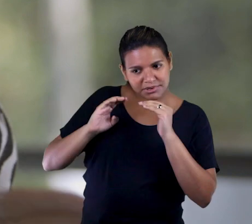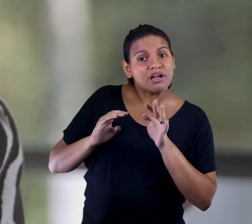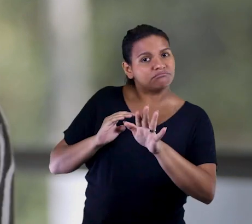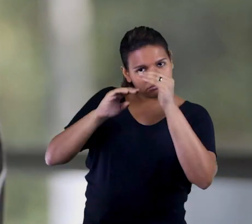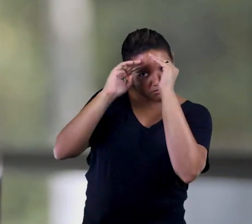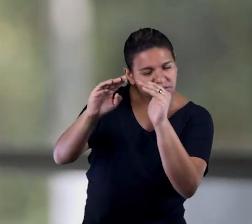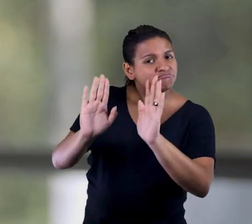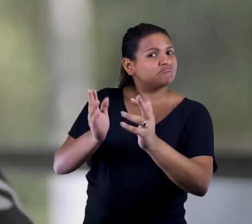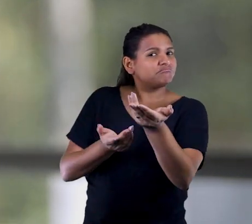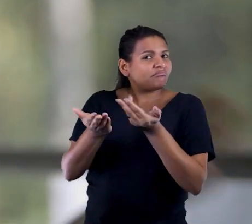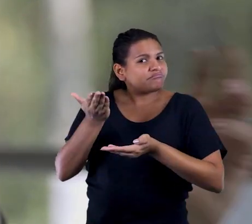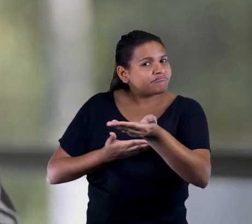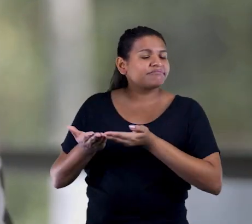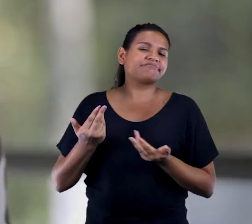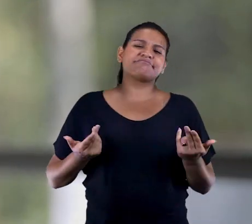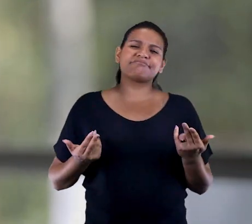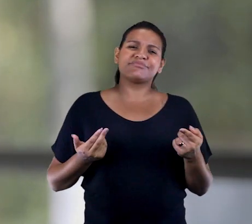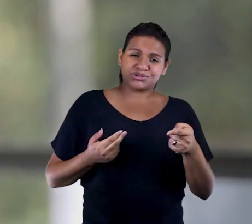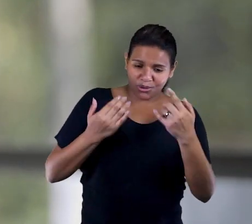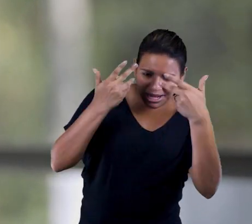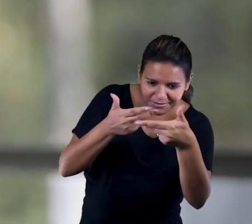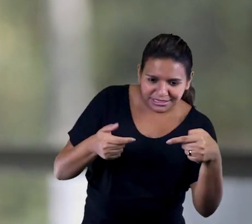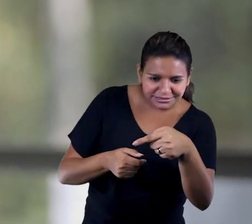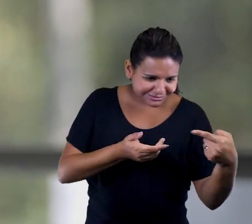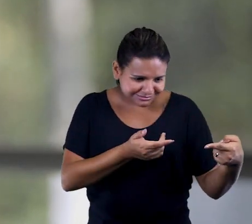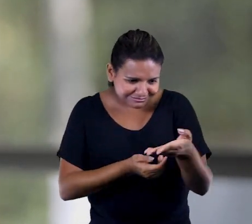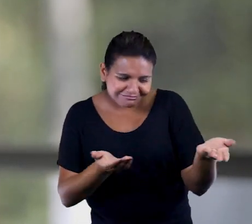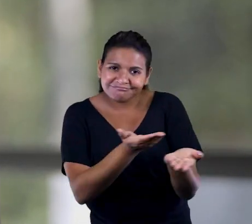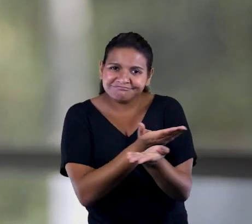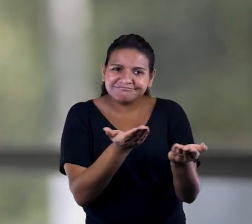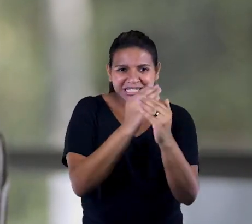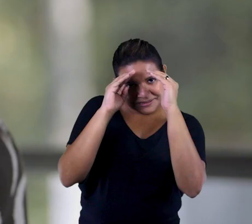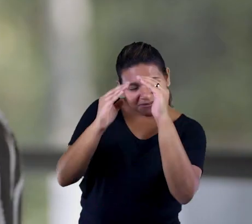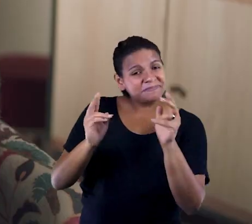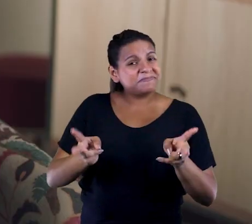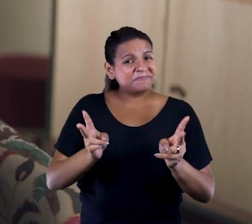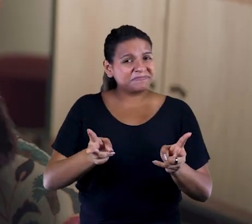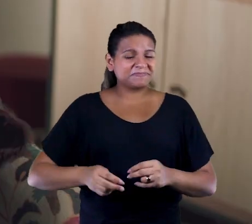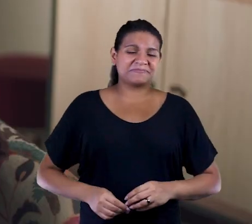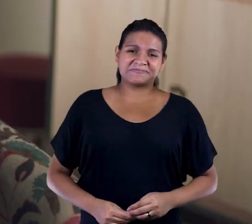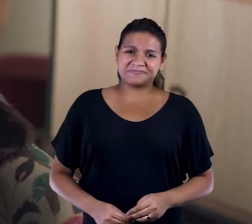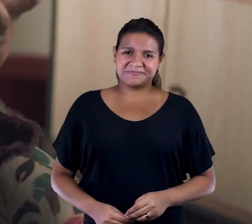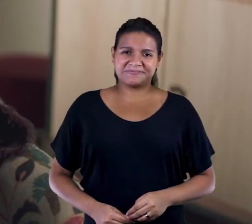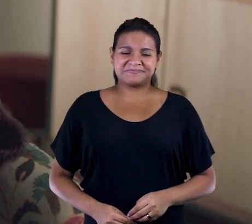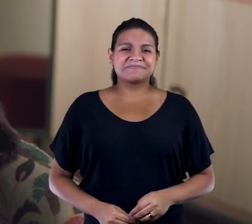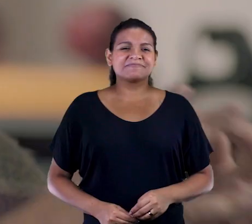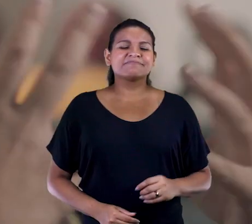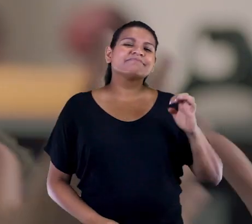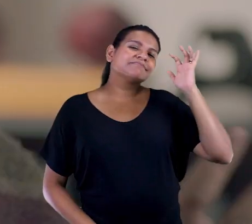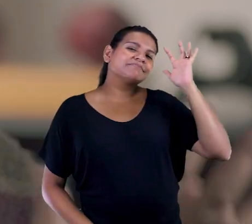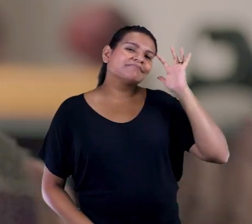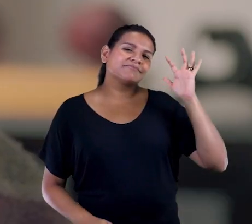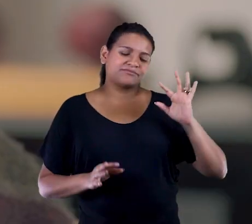que conquistar o amor, que o amor a gente não vai pra cima. Eu acho que não foi só um aprendizado com animais, como foi pra vida dele. Se a gente pensa numa família